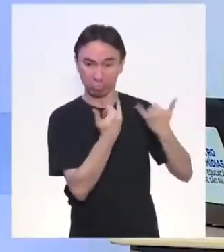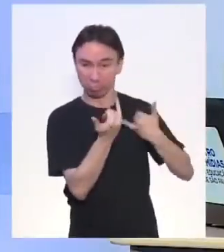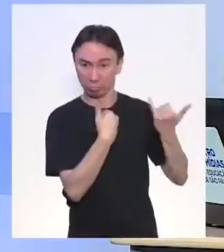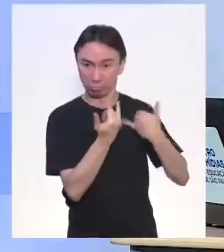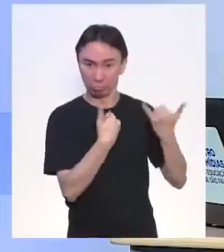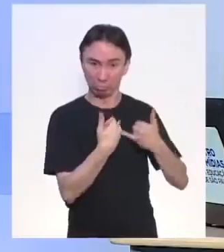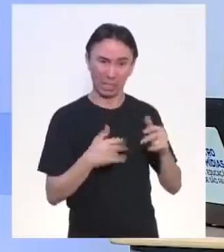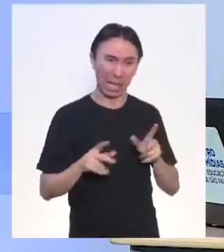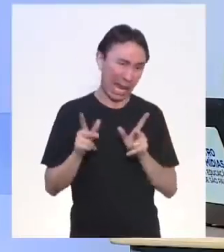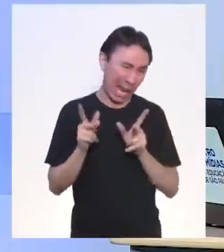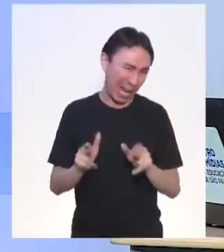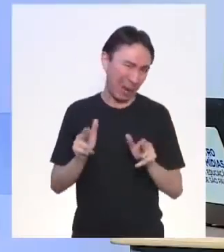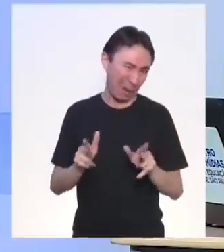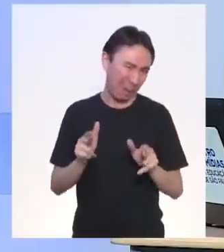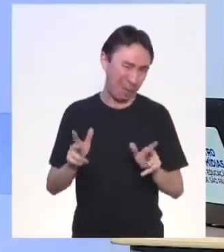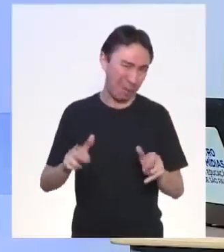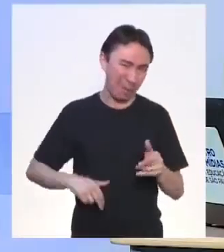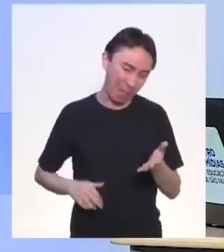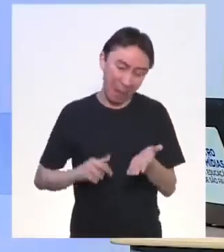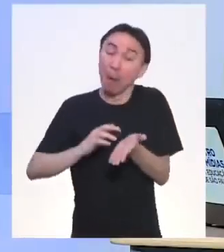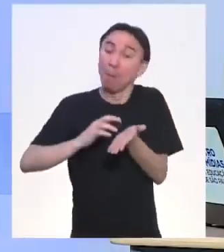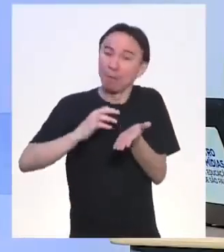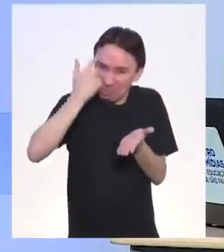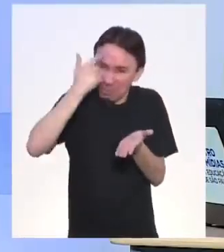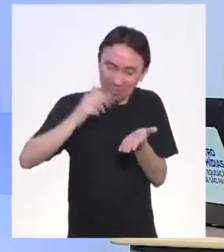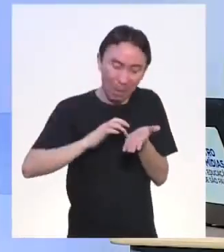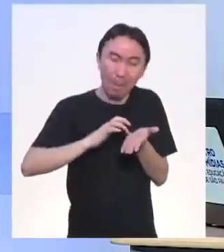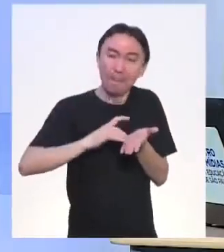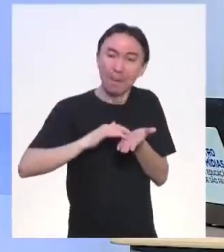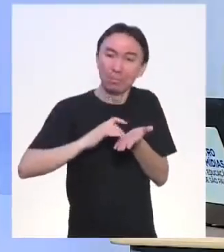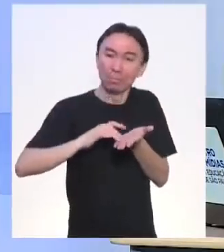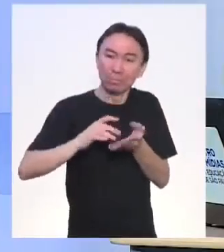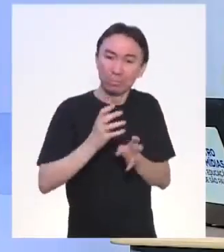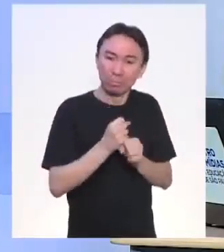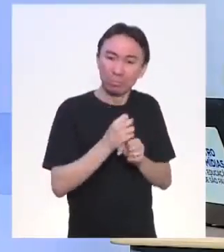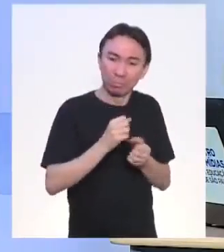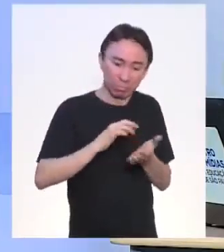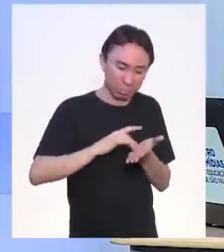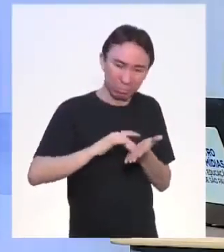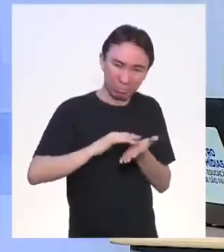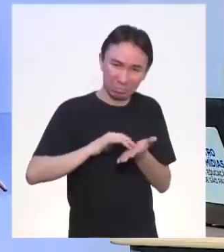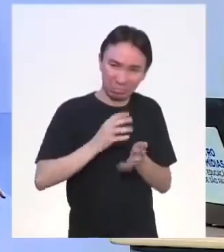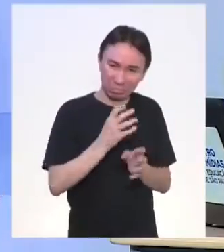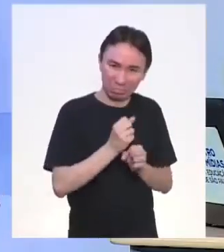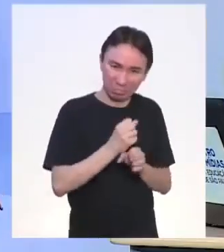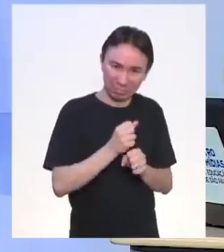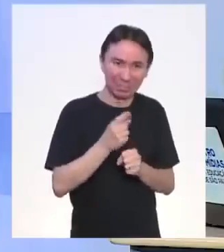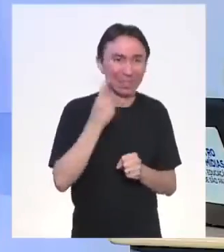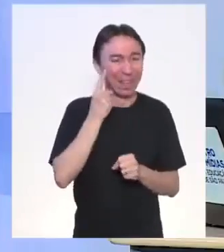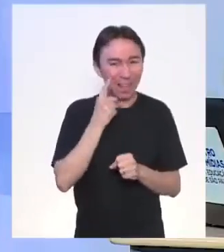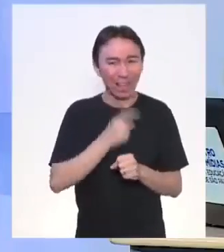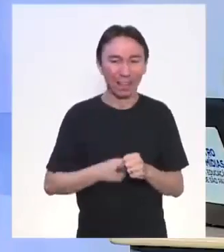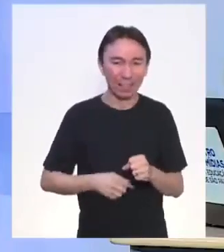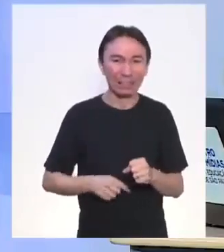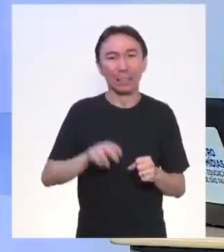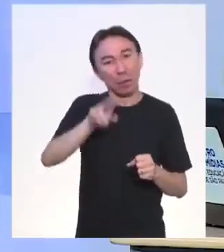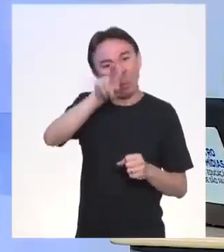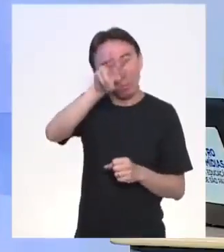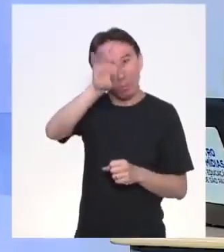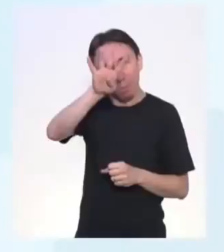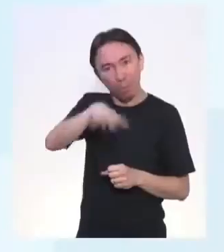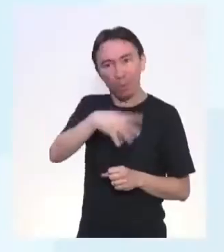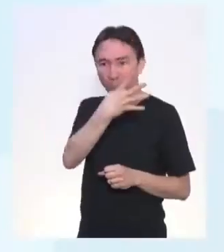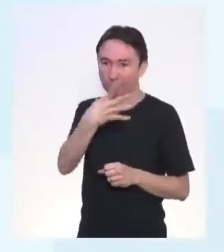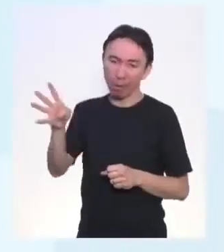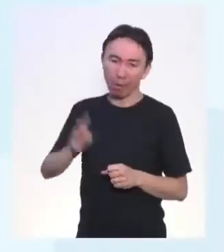uma calculadora, tá? A calculadora, ela usa essa ideia aí de fazer linhas e colunas e dar os resultados com